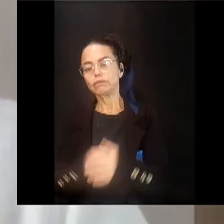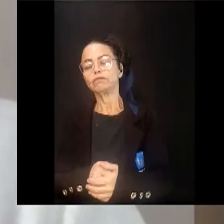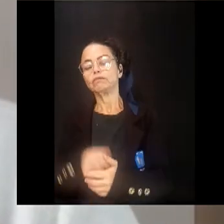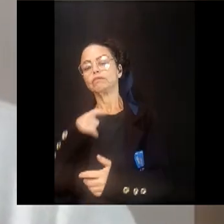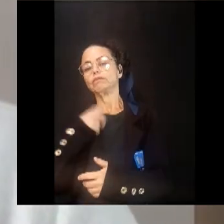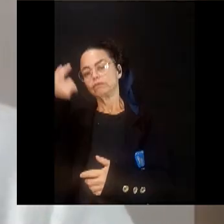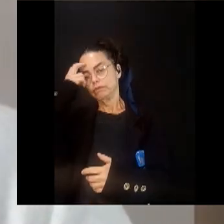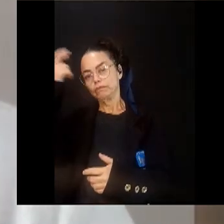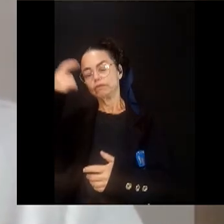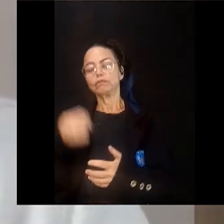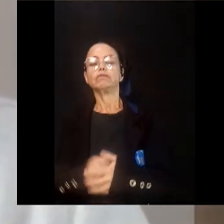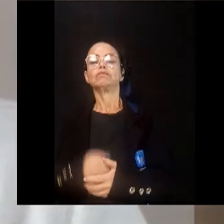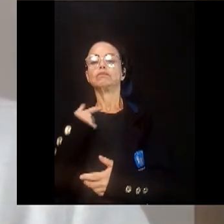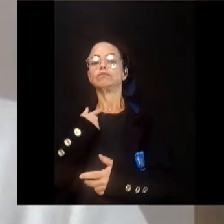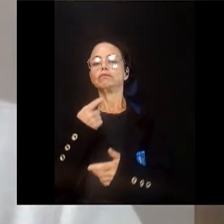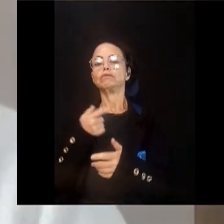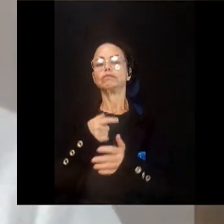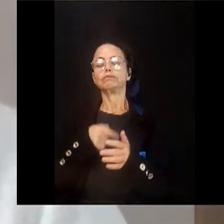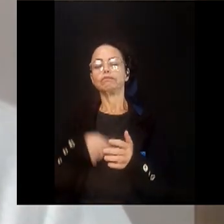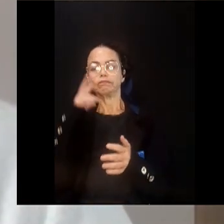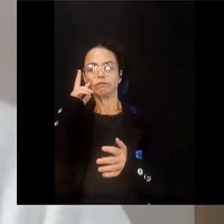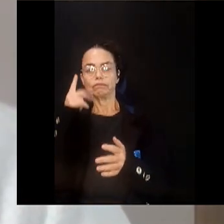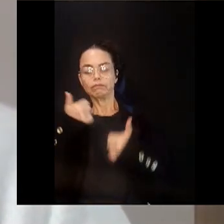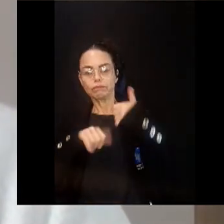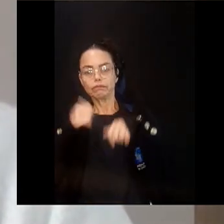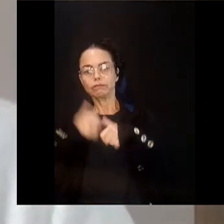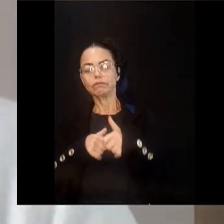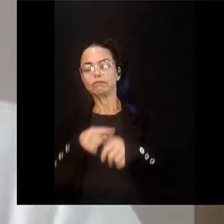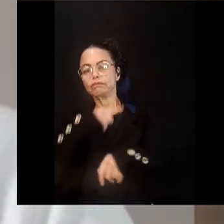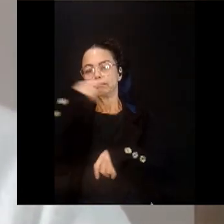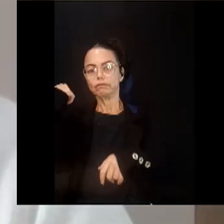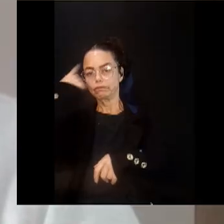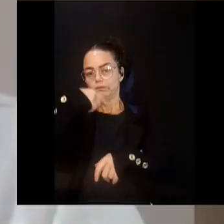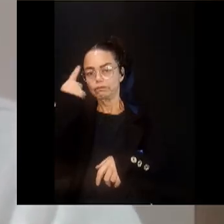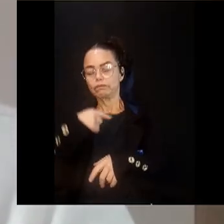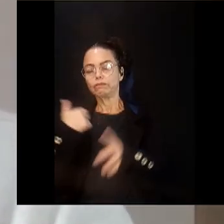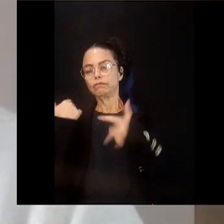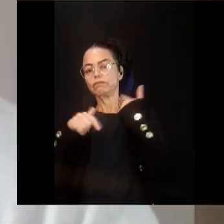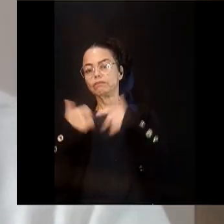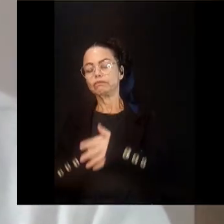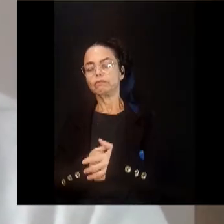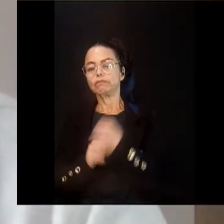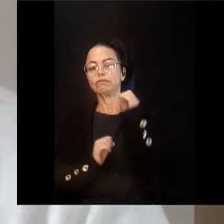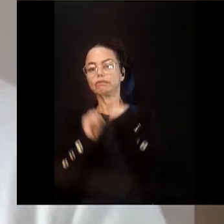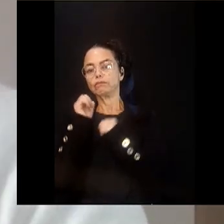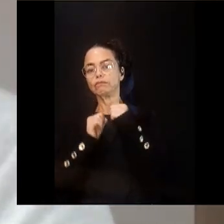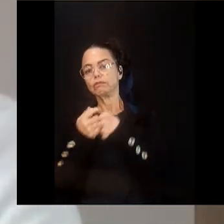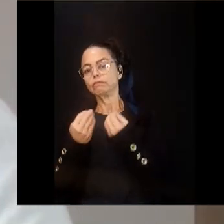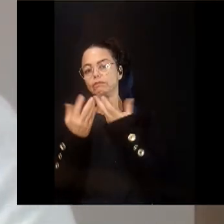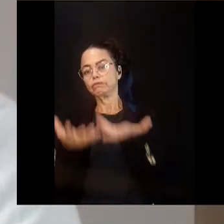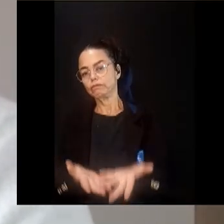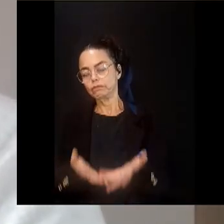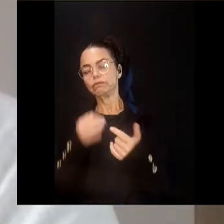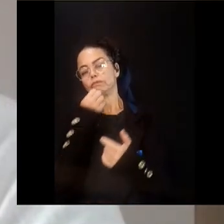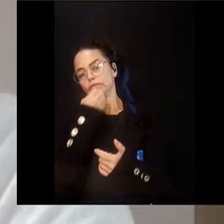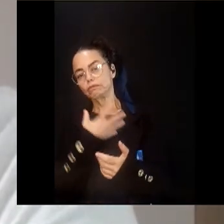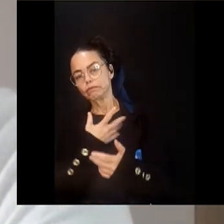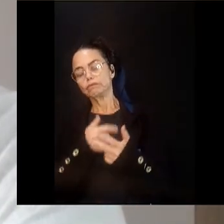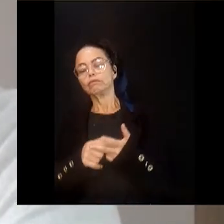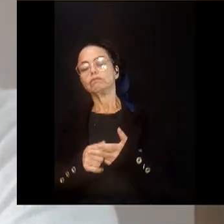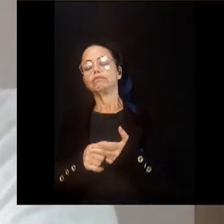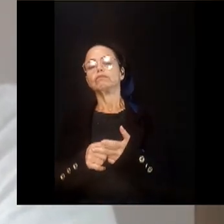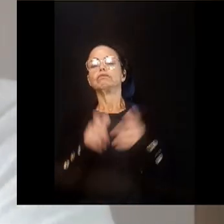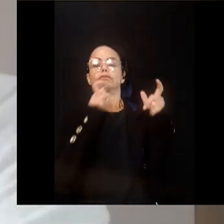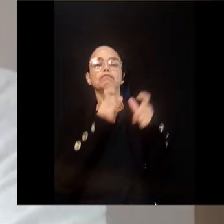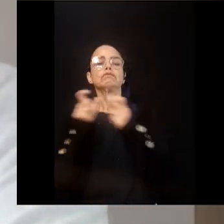somos medidos por horas trabalhadas e não por produtividade a partir de uma entrega. Alguns setores estão mais